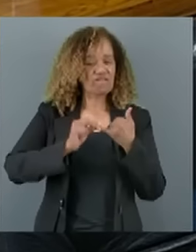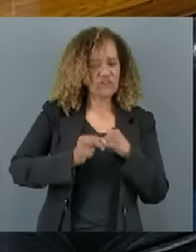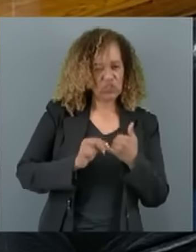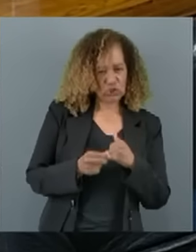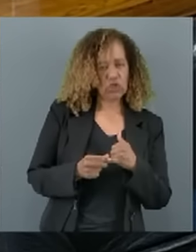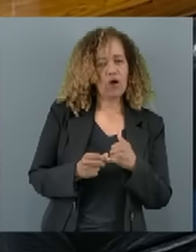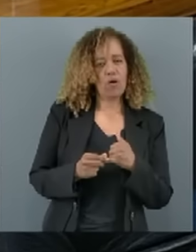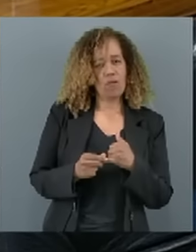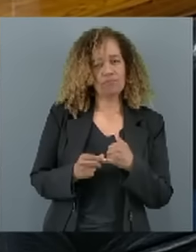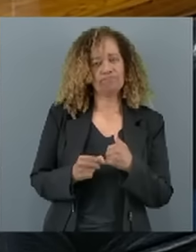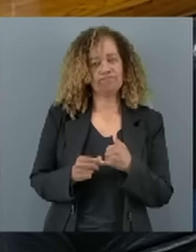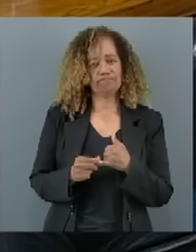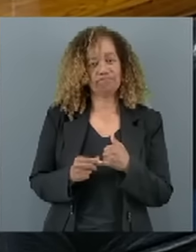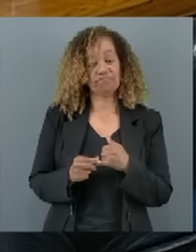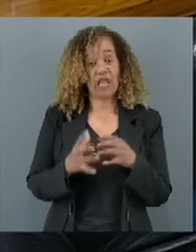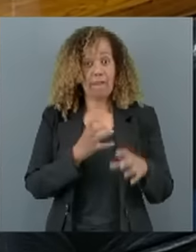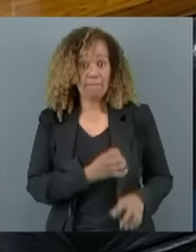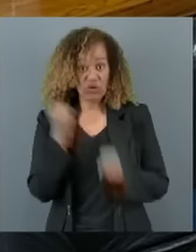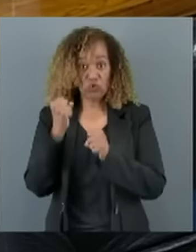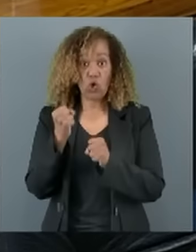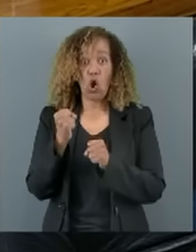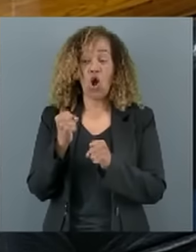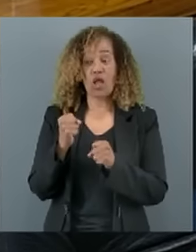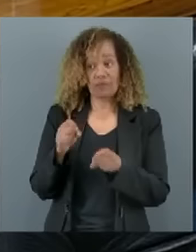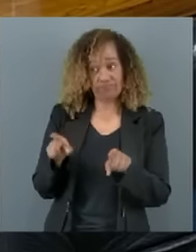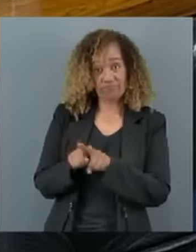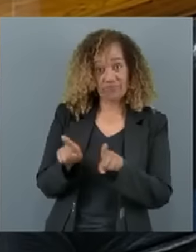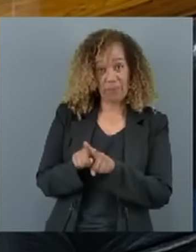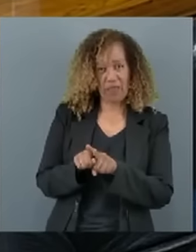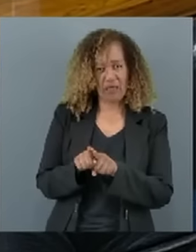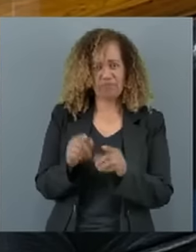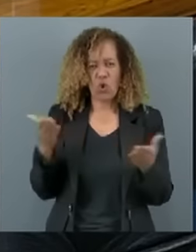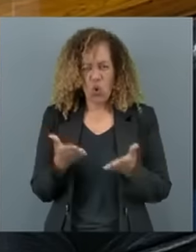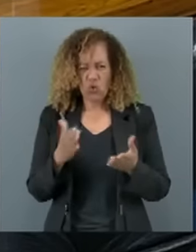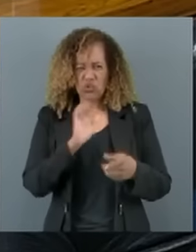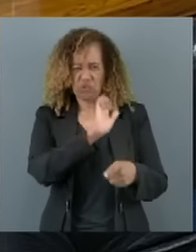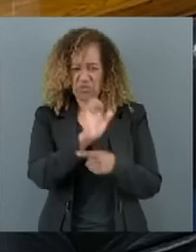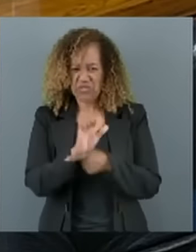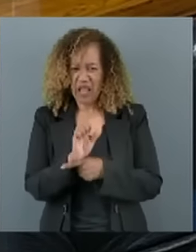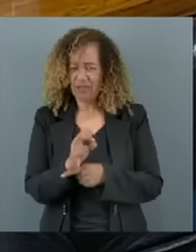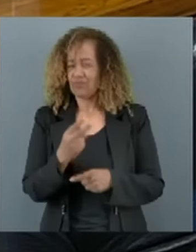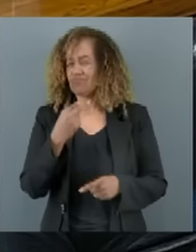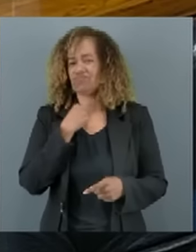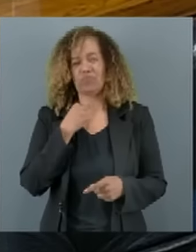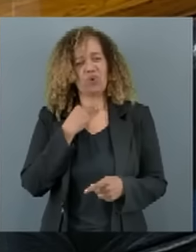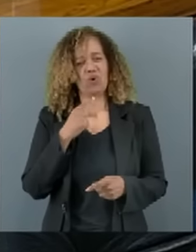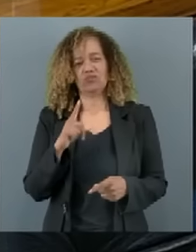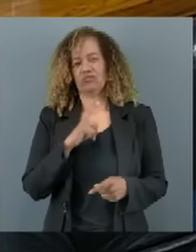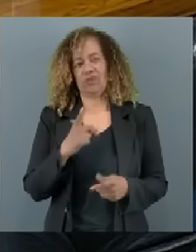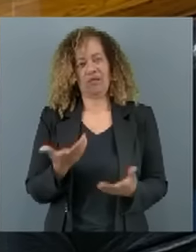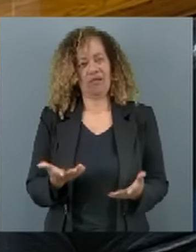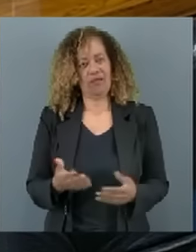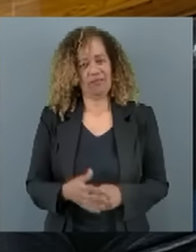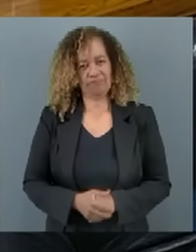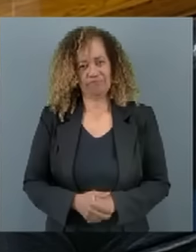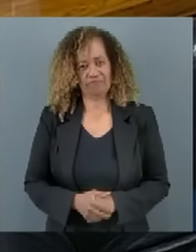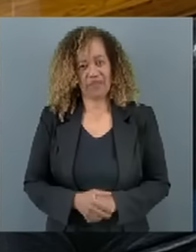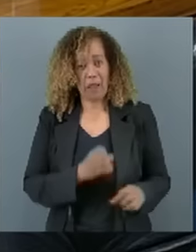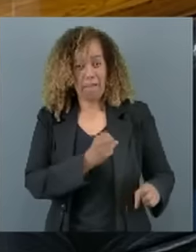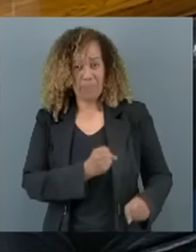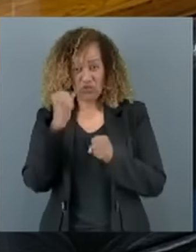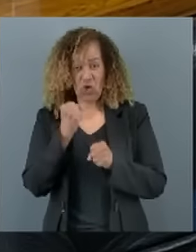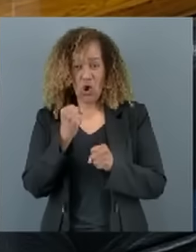feijão mandioca também hoje no meu estado nem isso nós podemos ter nem mandioca